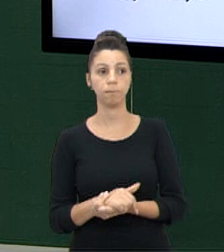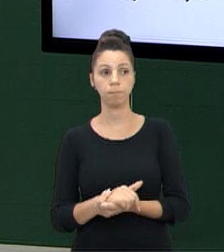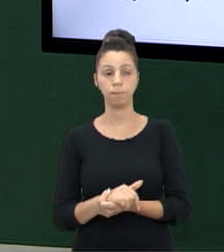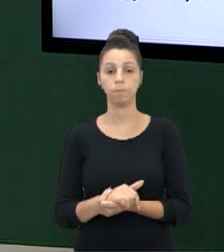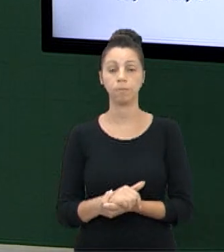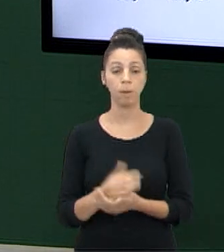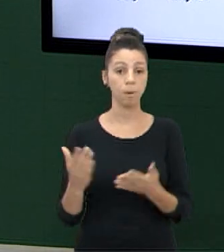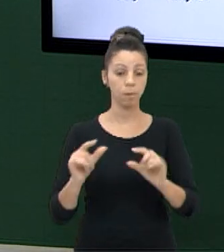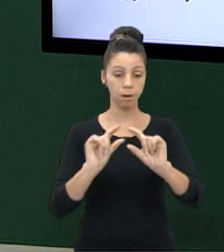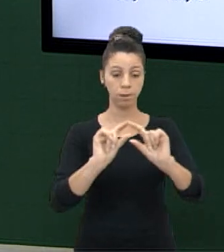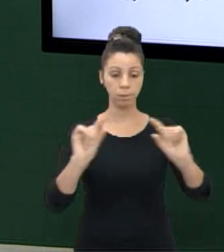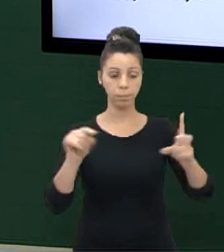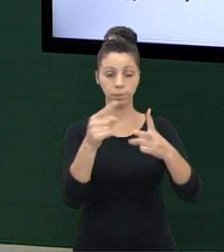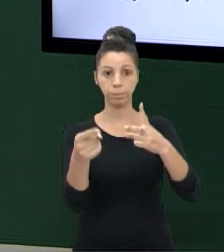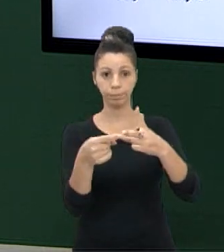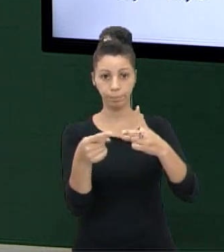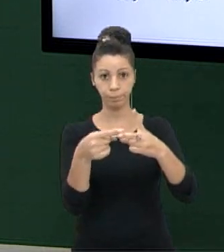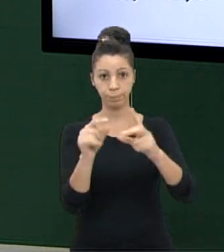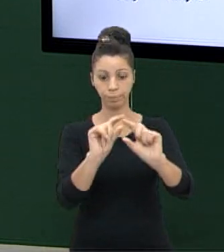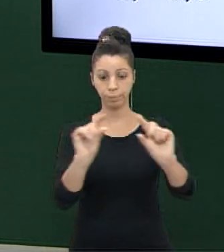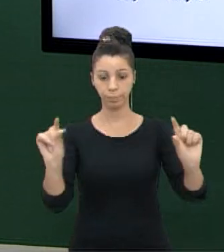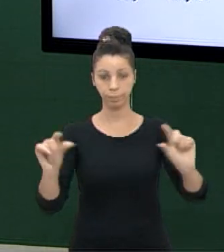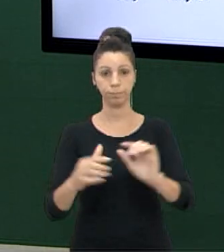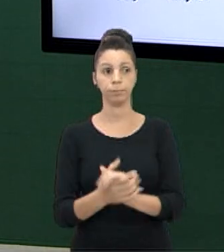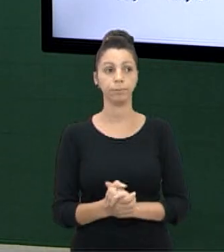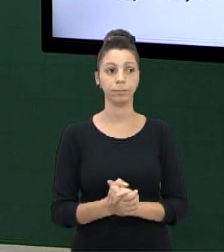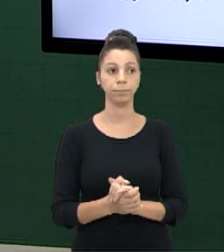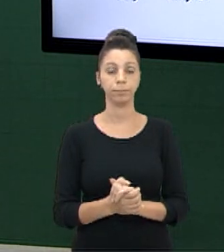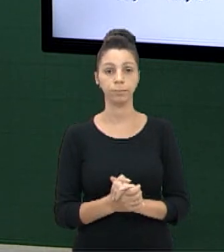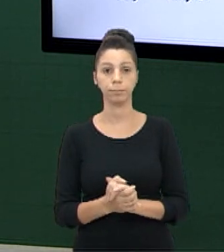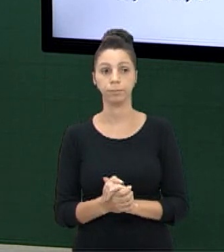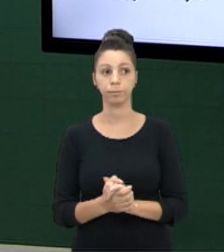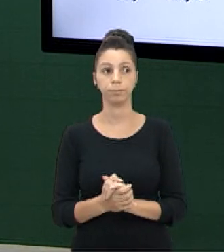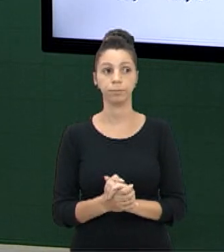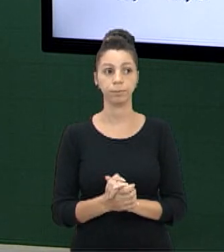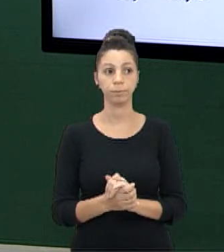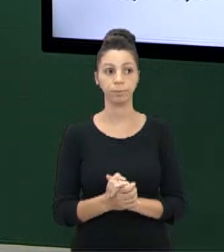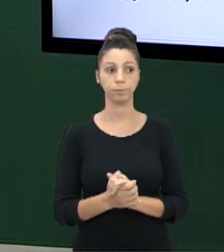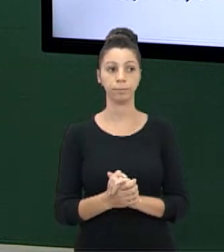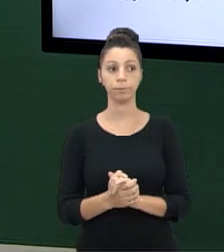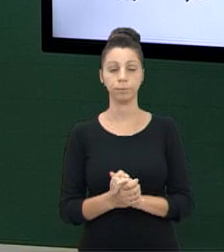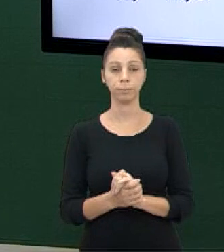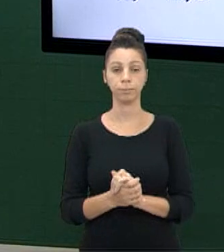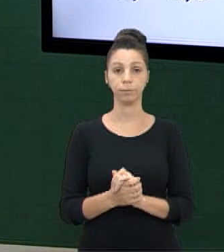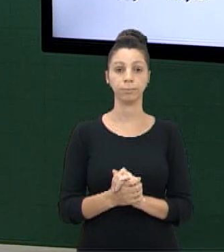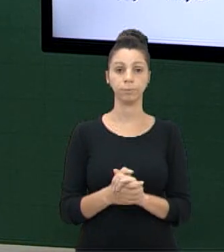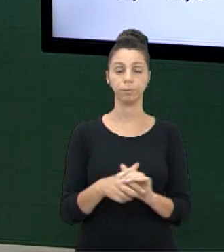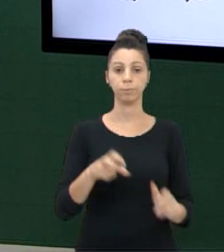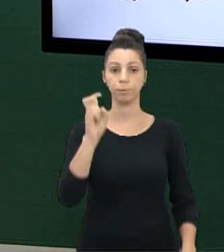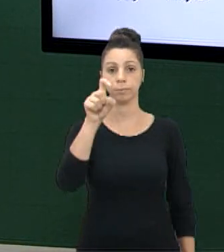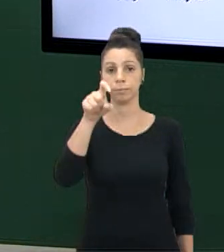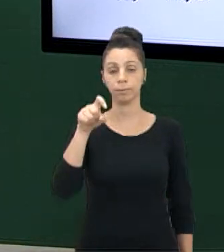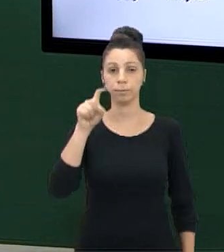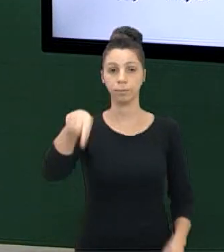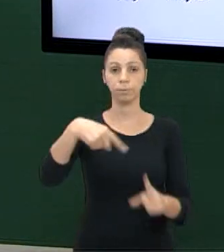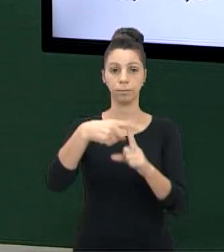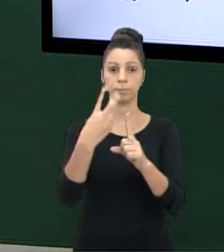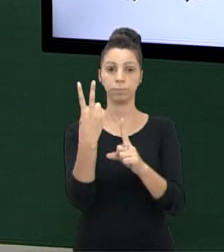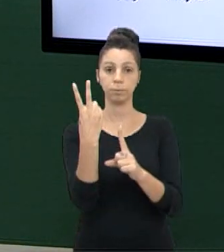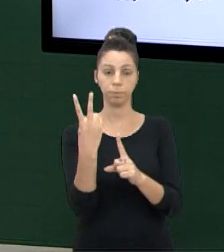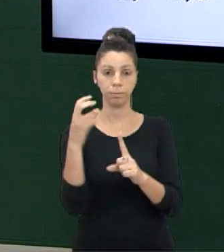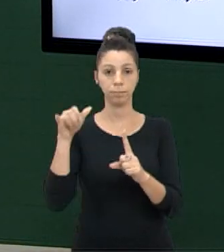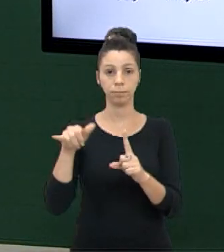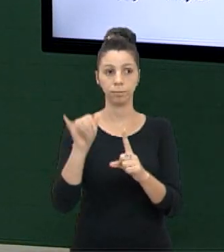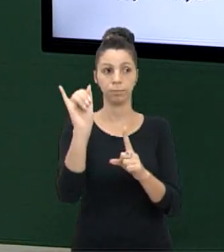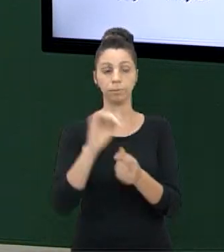equação de baixo que a gente já tinha, que é a segunda equação. 5x mais 2y igual